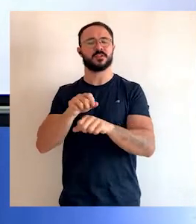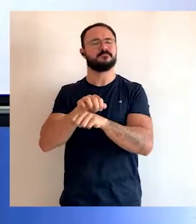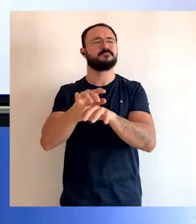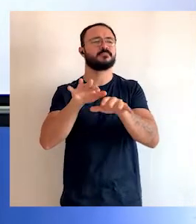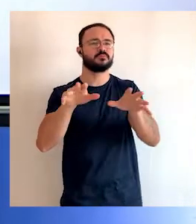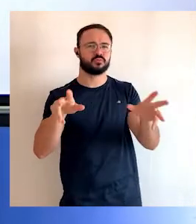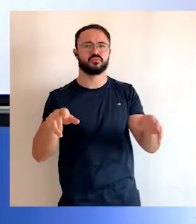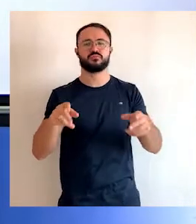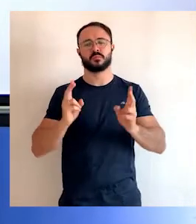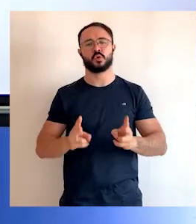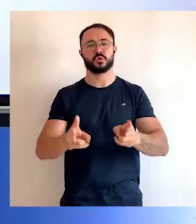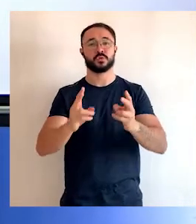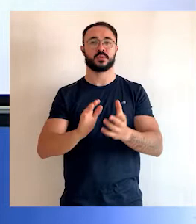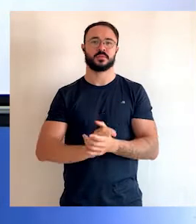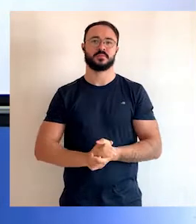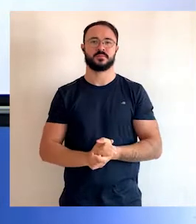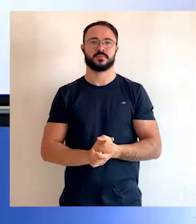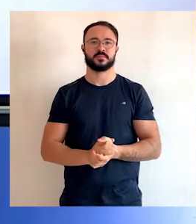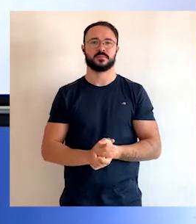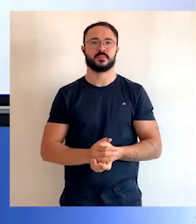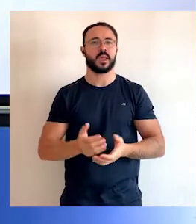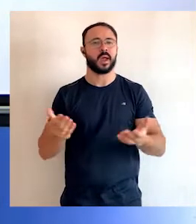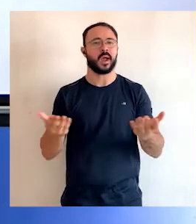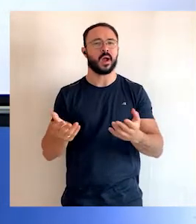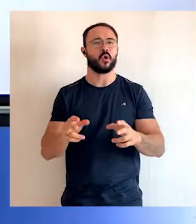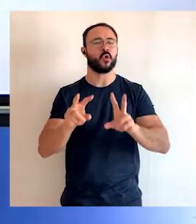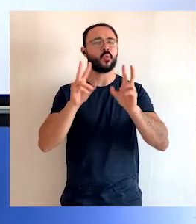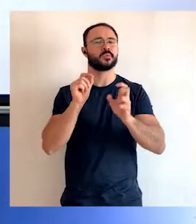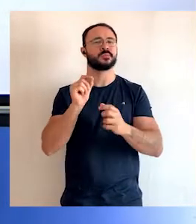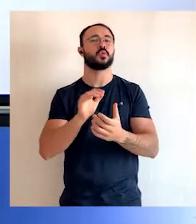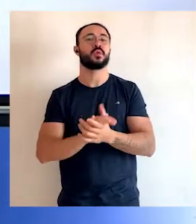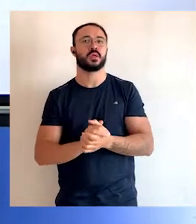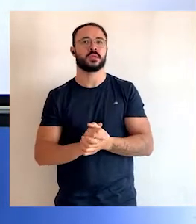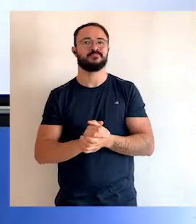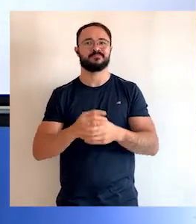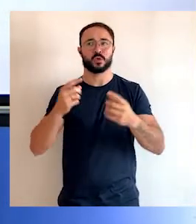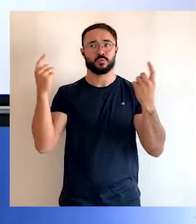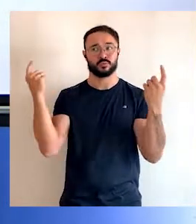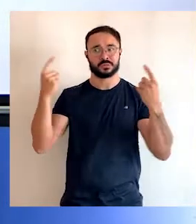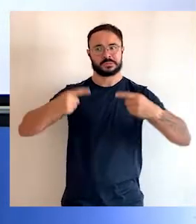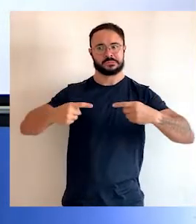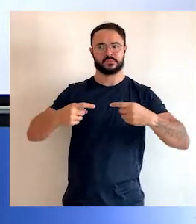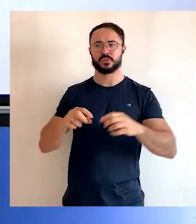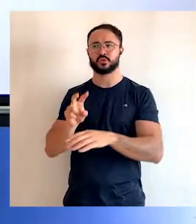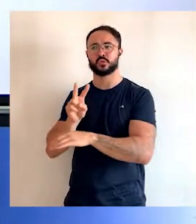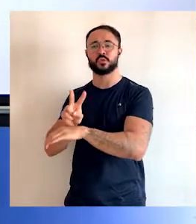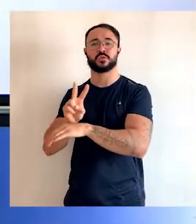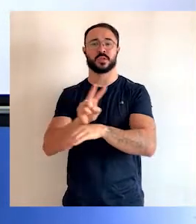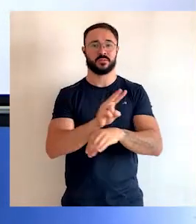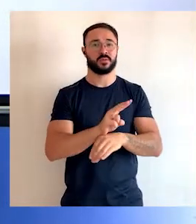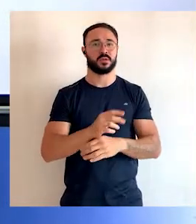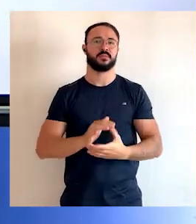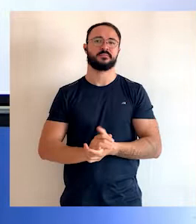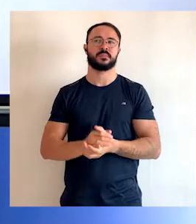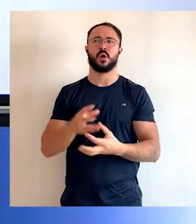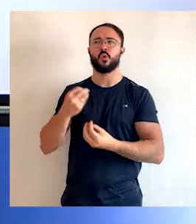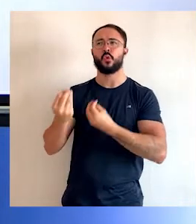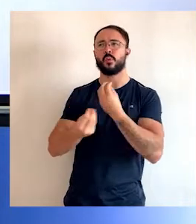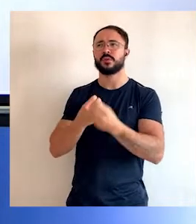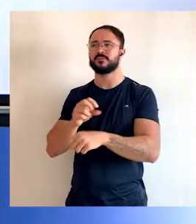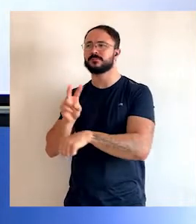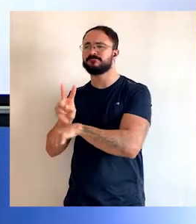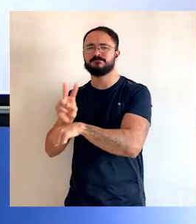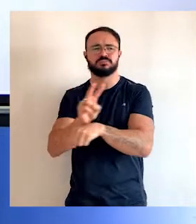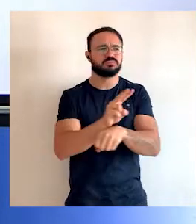seres. Agora vamos falar um pouco sobre os desafios da conservação. Como que eu faço para conservar